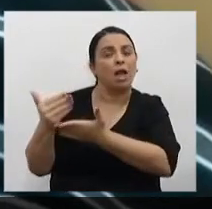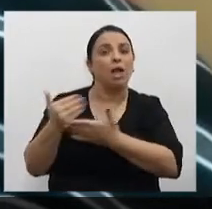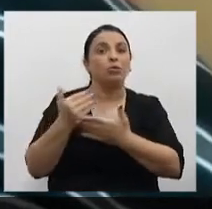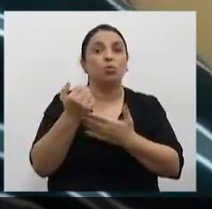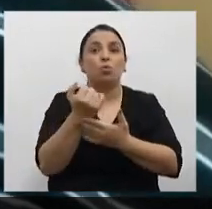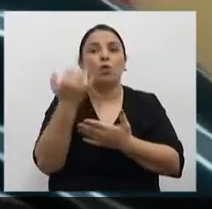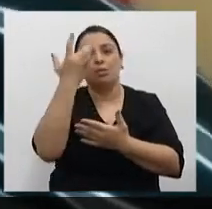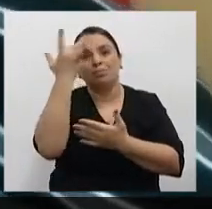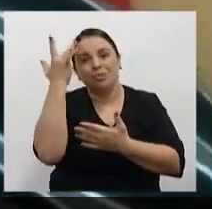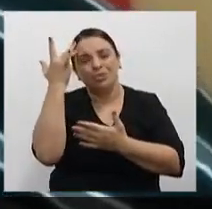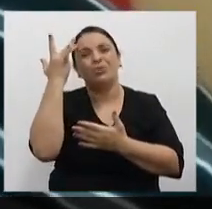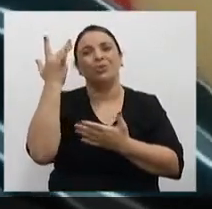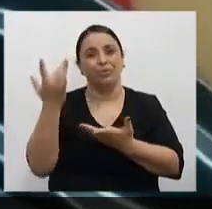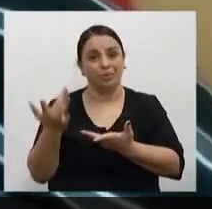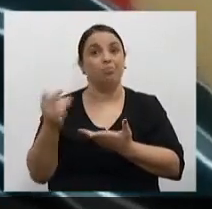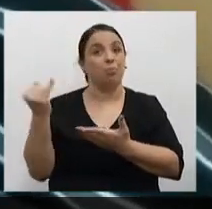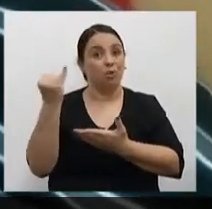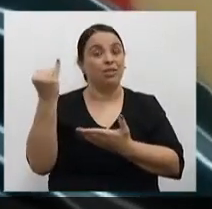da Saúde,